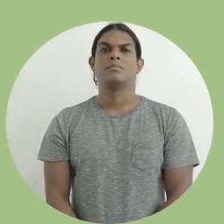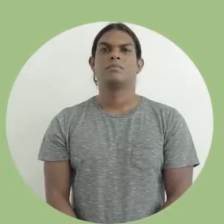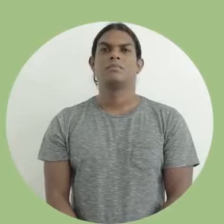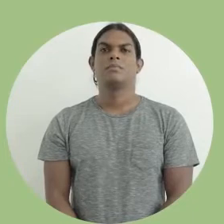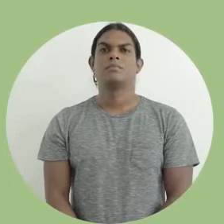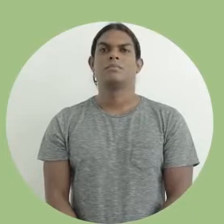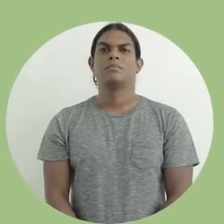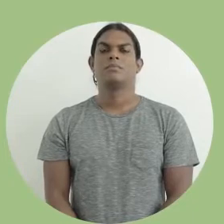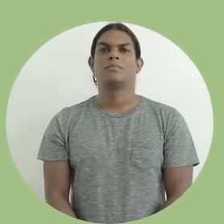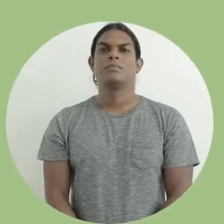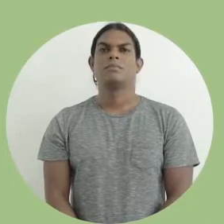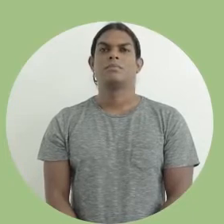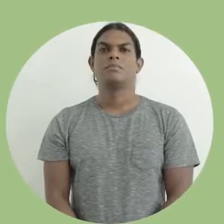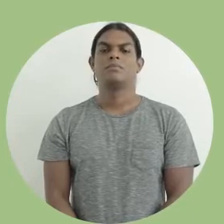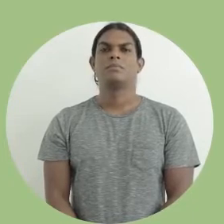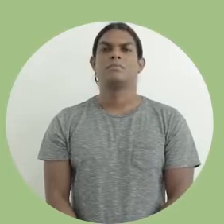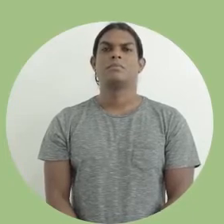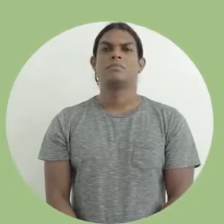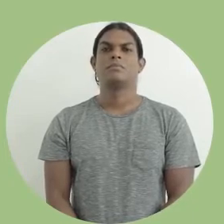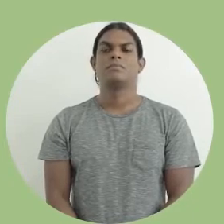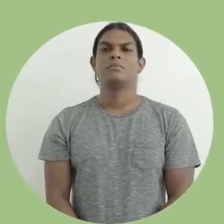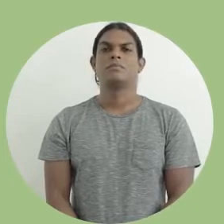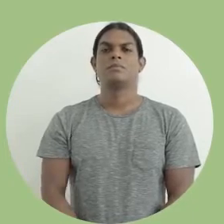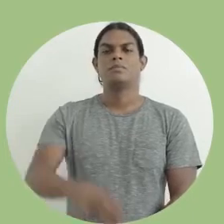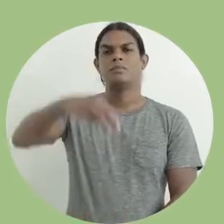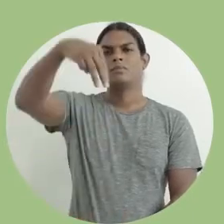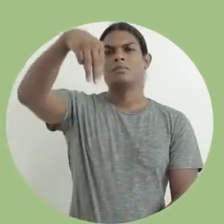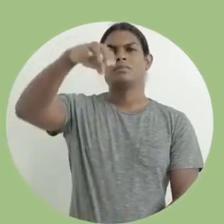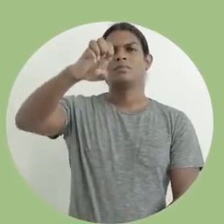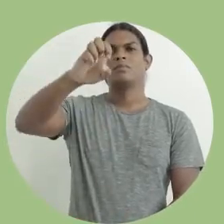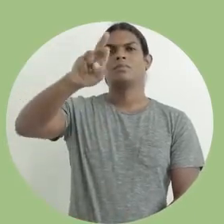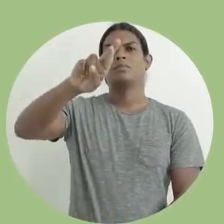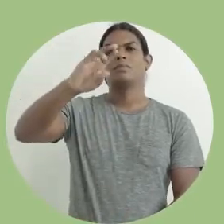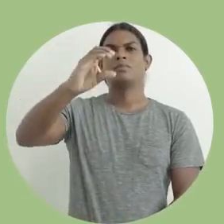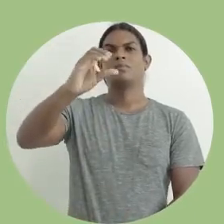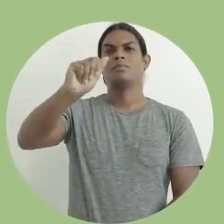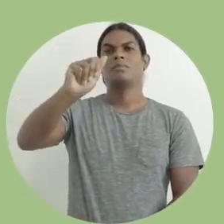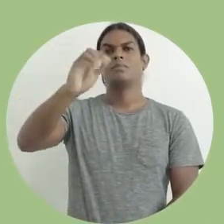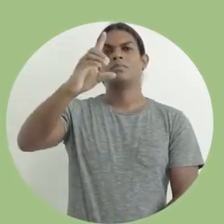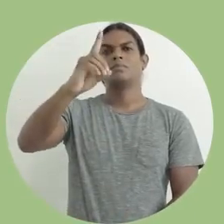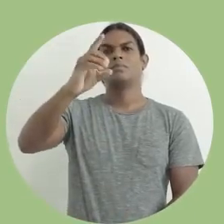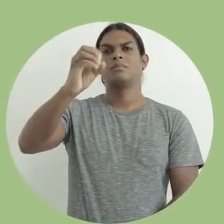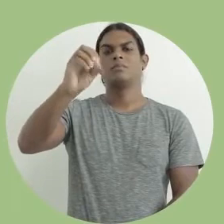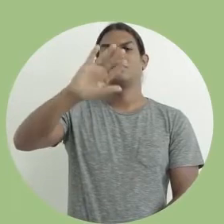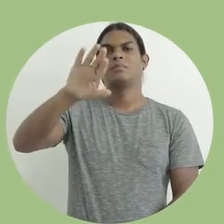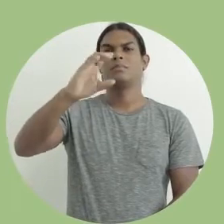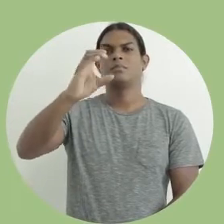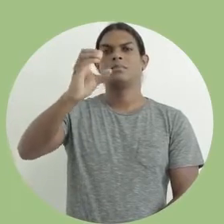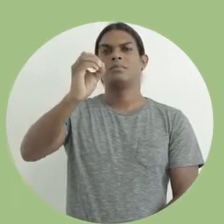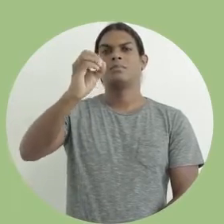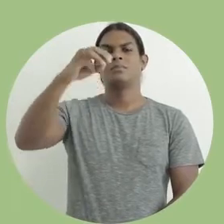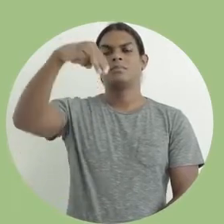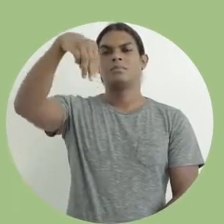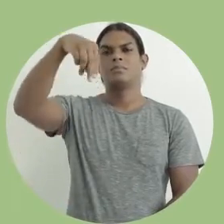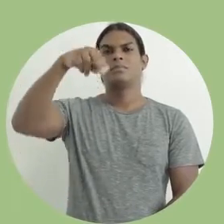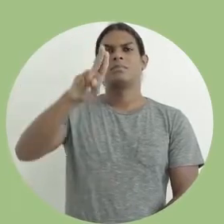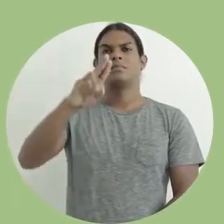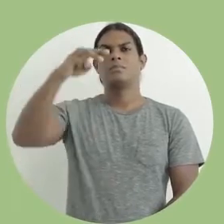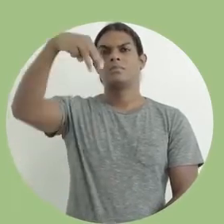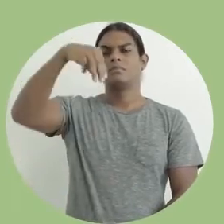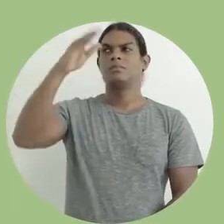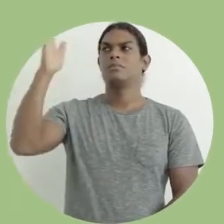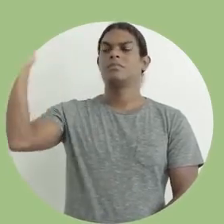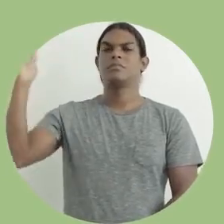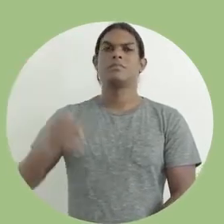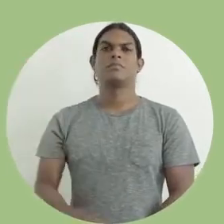Mercado comum. Um processo bastante avançado de integração econômica, garantindo-se a livre circulação de